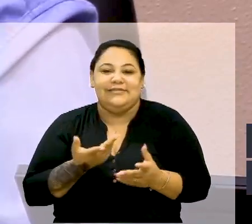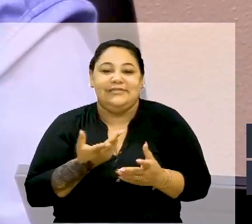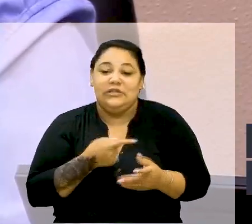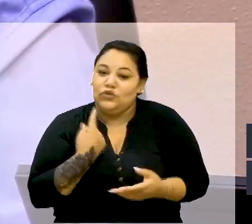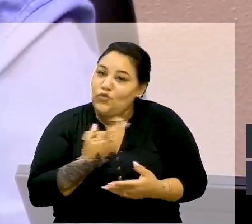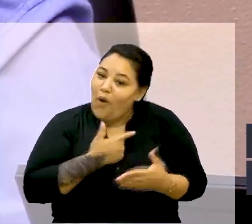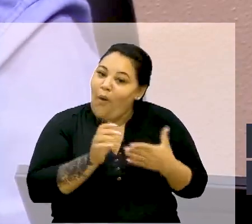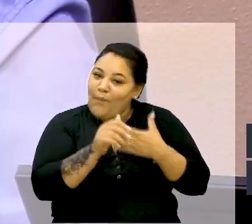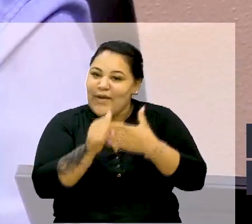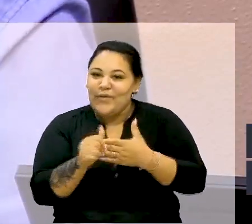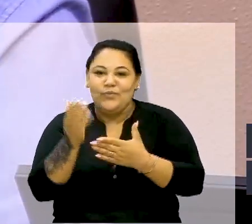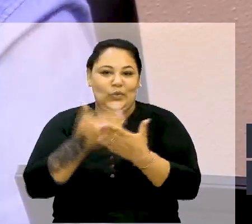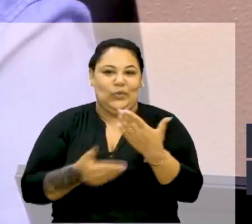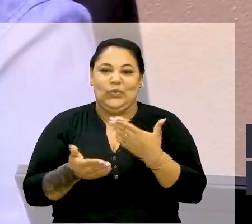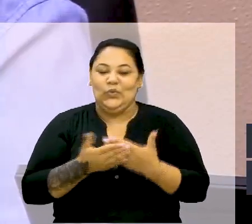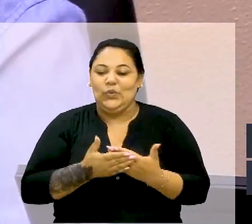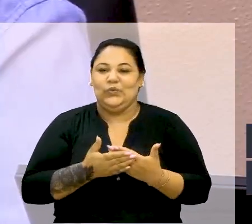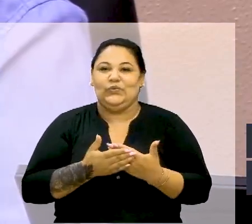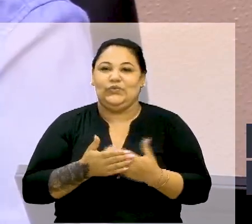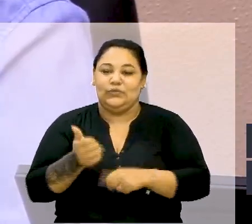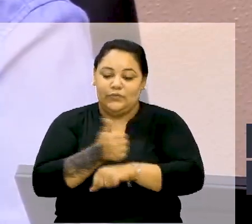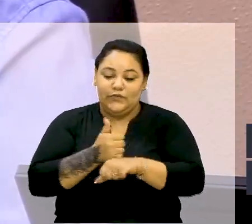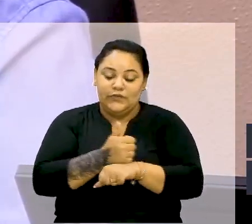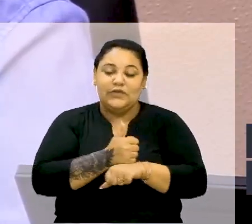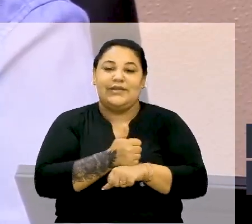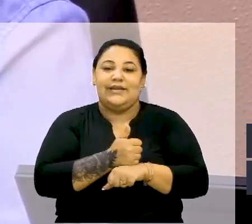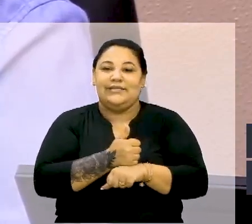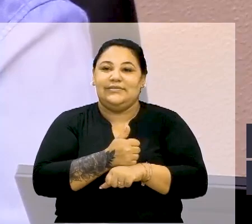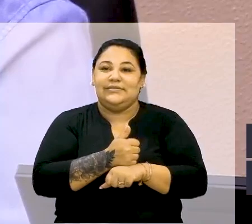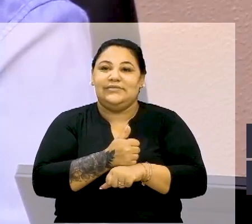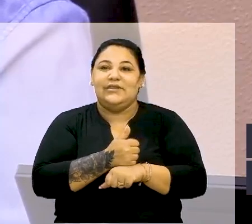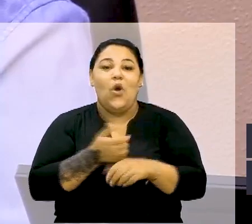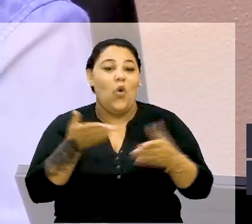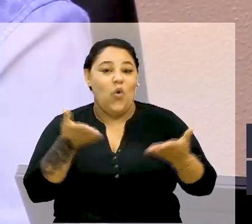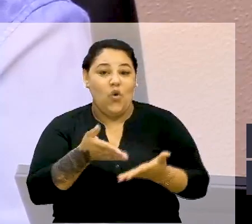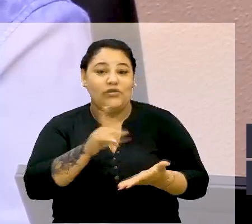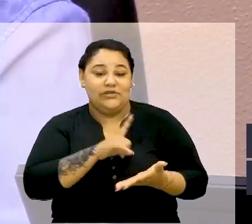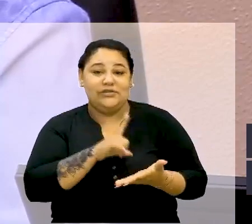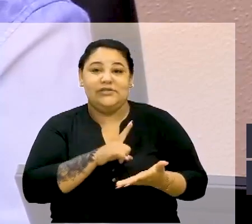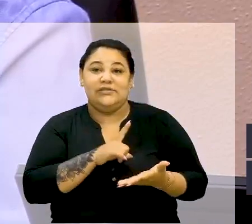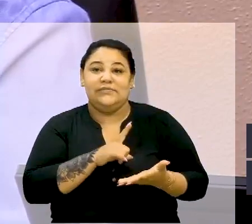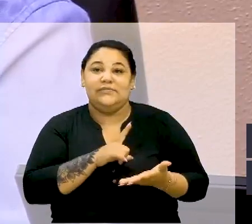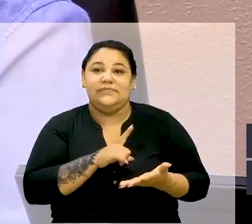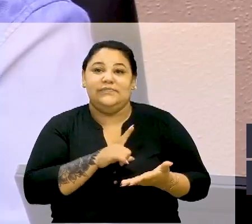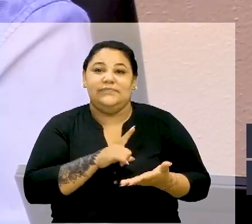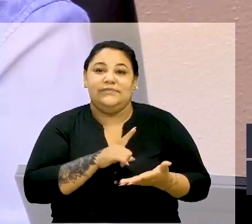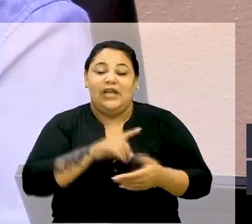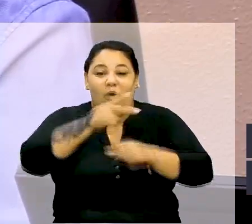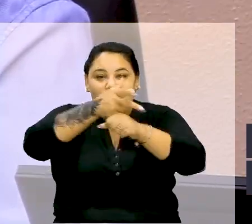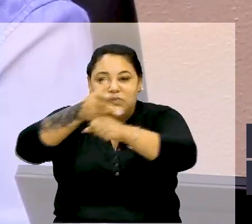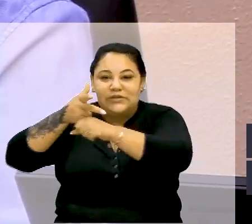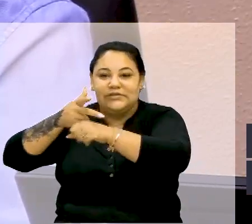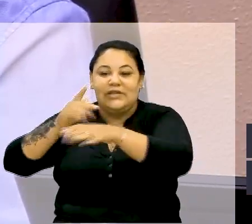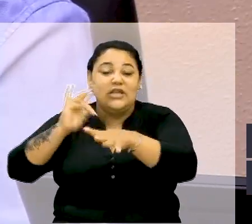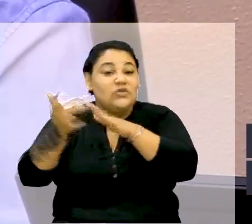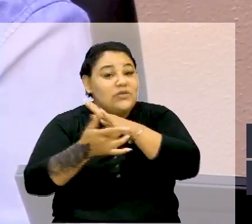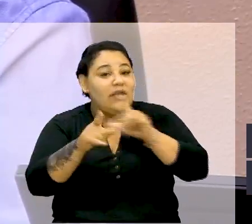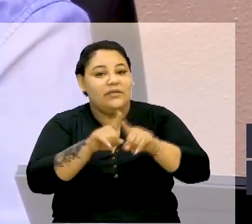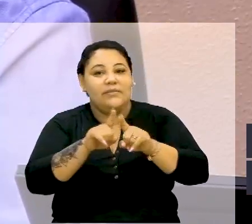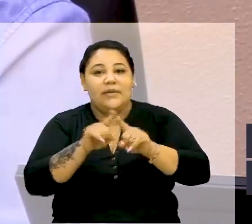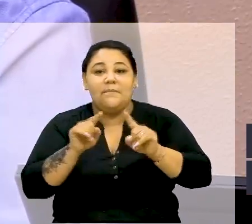histórias são contadas por esses profissionais de formação, hoje em dia mais com os mídias sociais também, mas